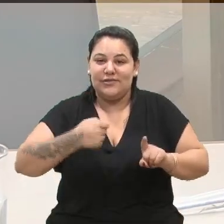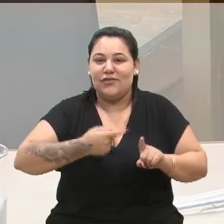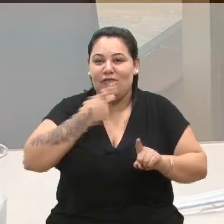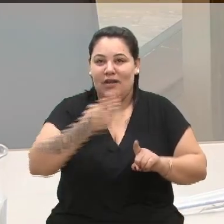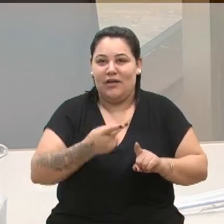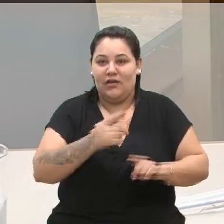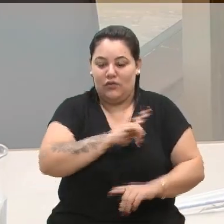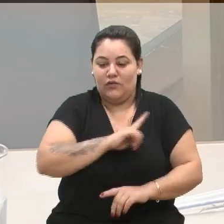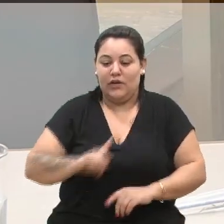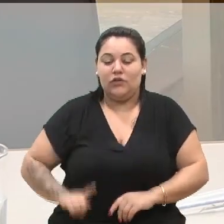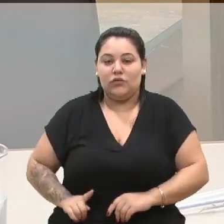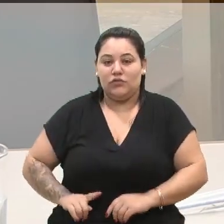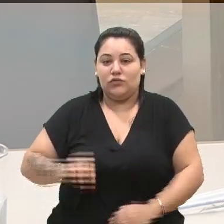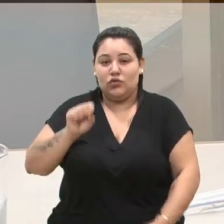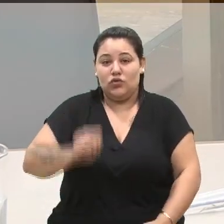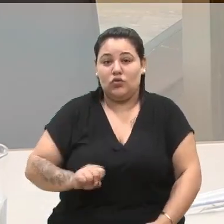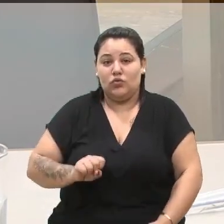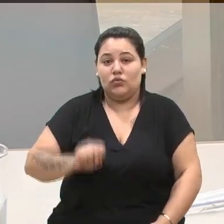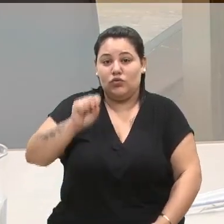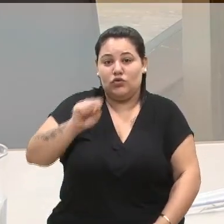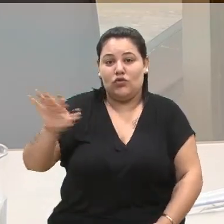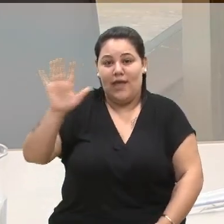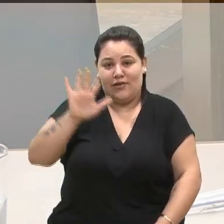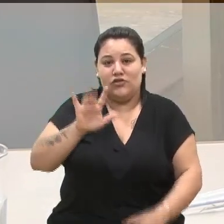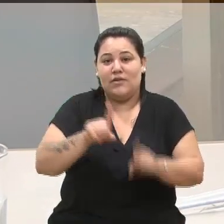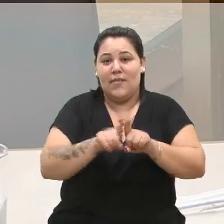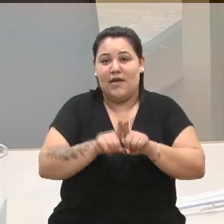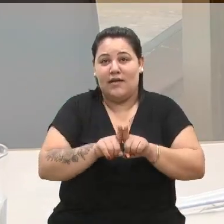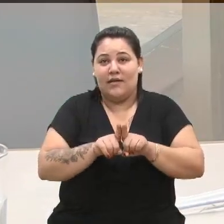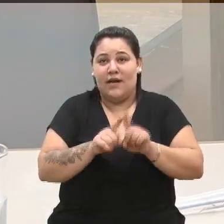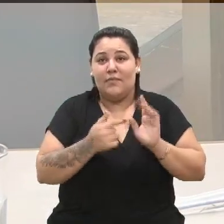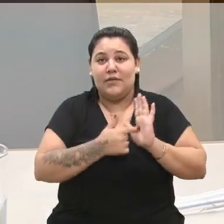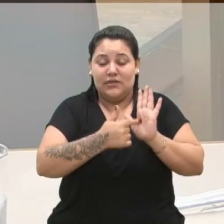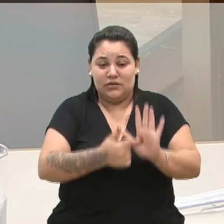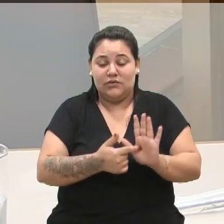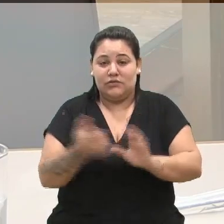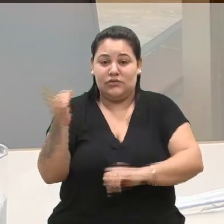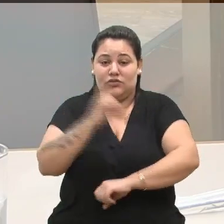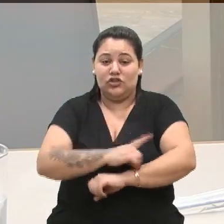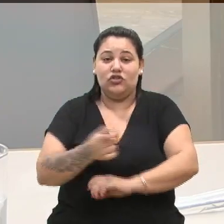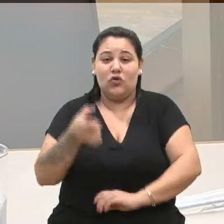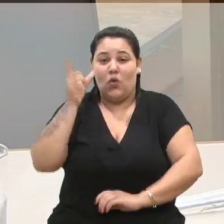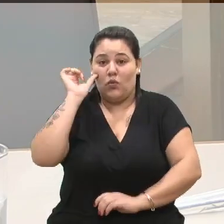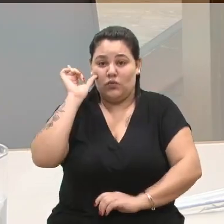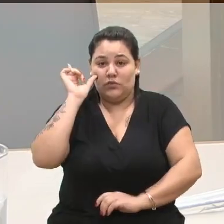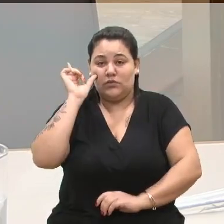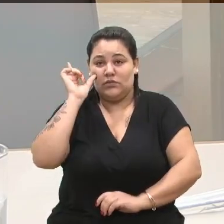Sul e do Sudeste apresentaram, né, na data de ontem, proposta para endurecer